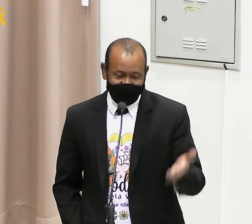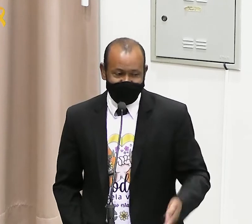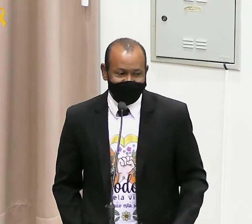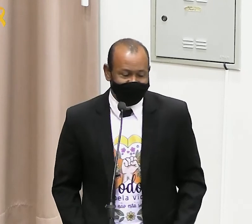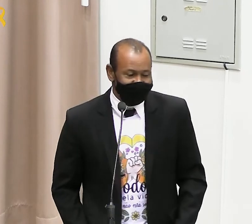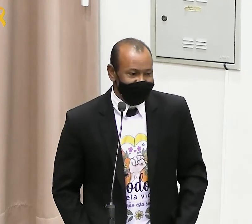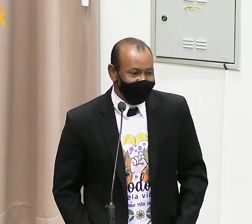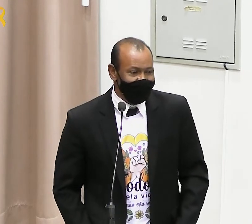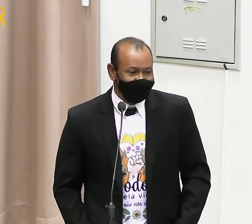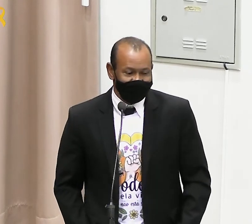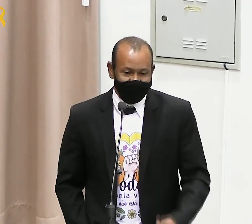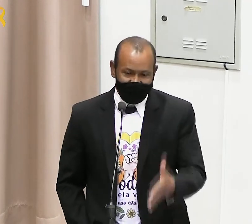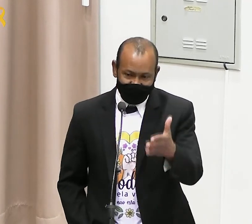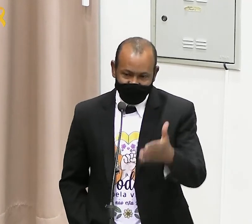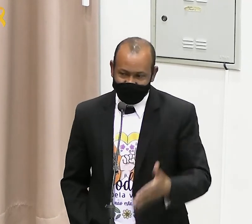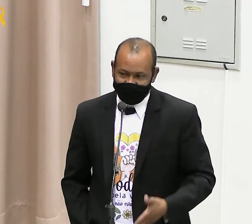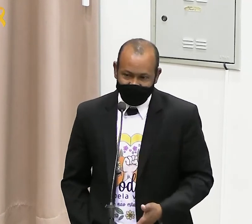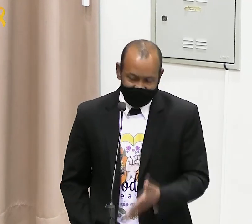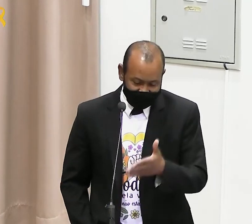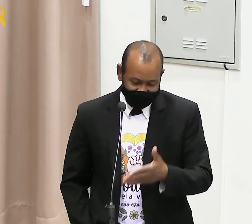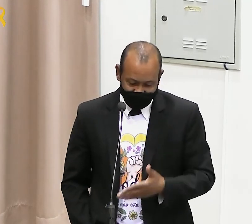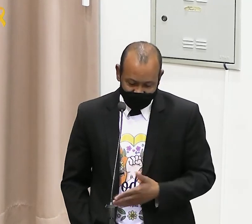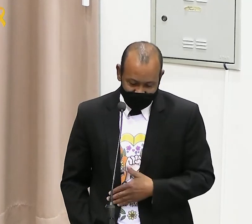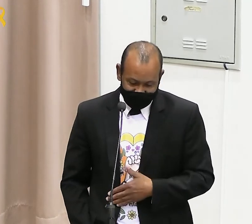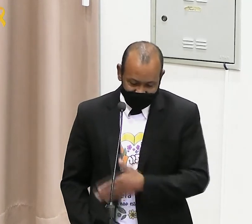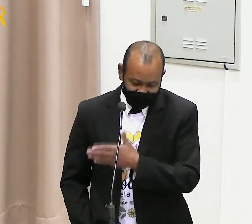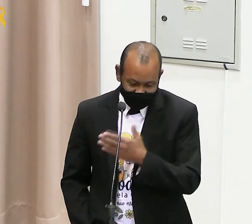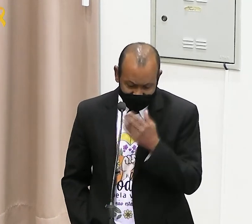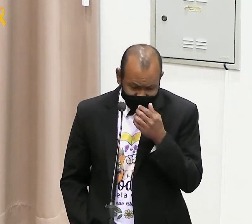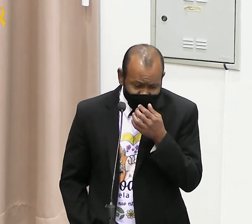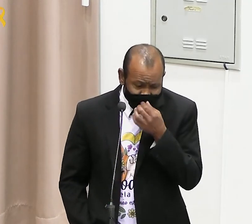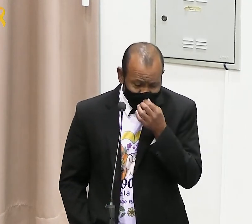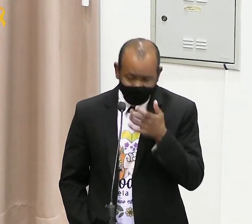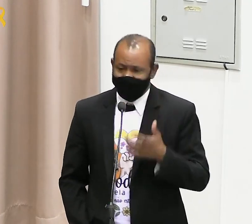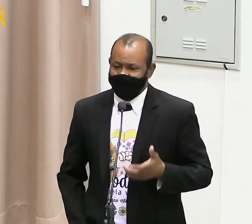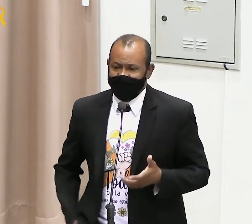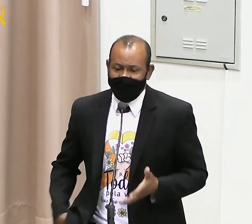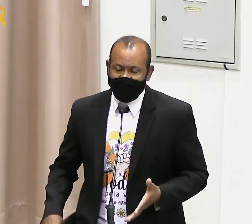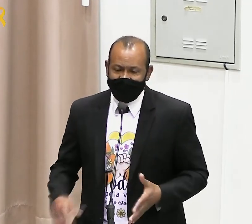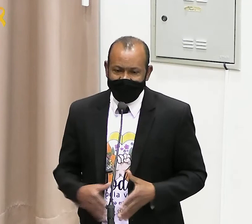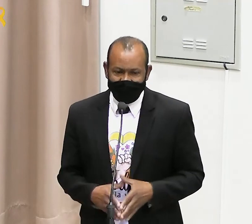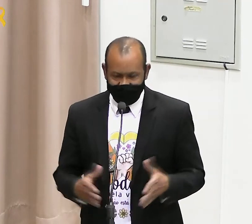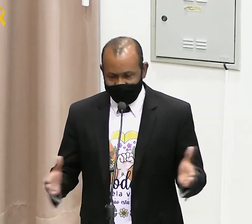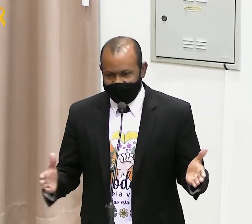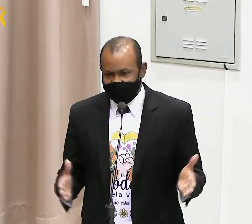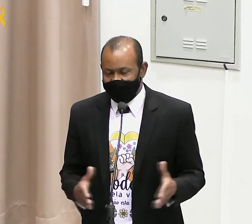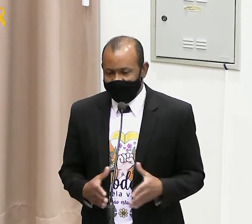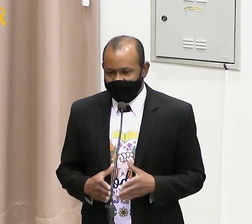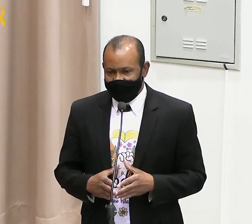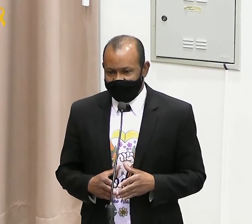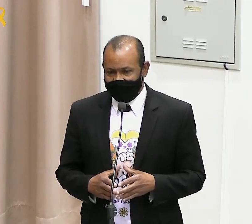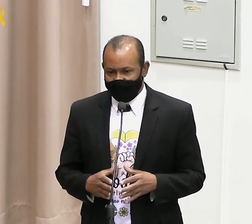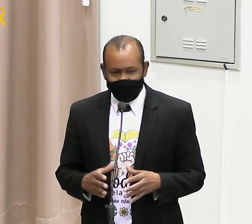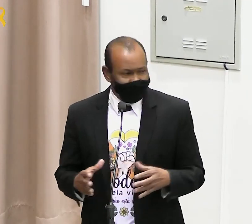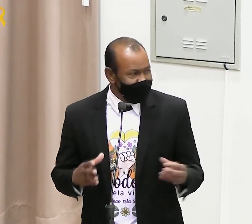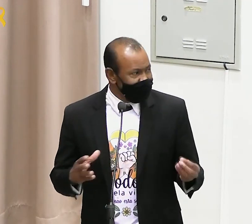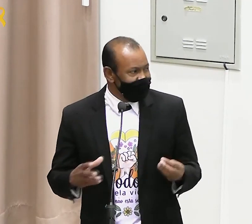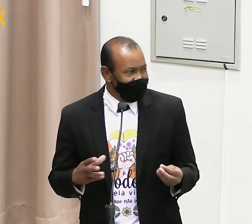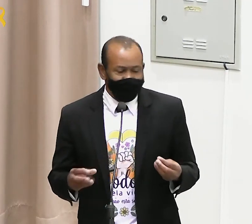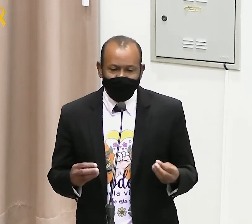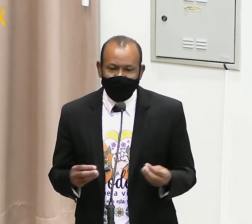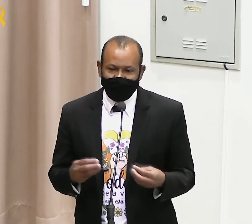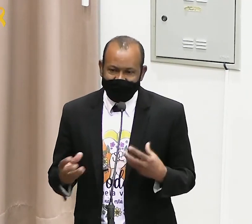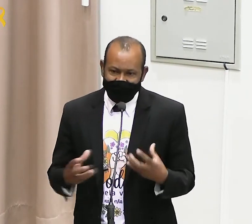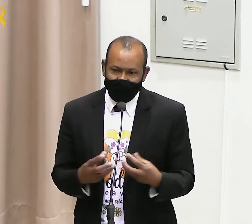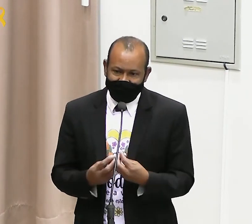mesma reclamação aí que o vereador Josser está trazendo aí numa parte dentro do assunto, e é verdade, o cronograma